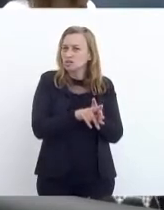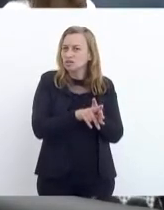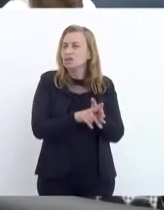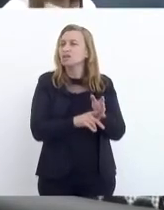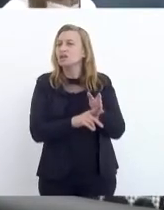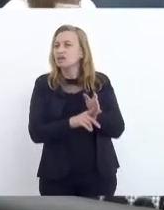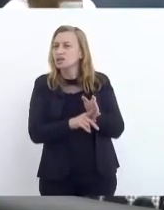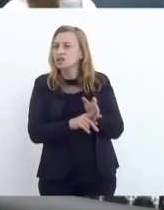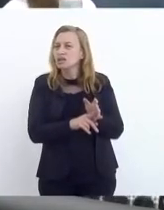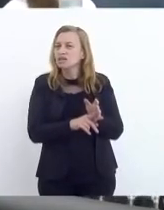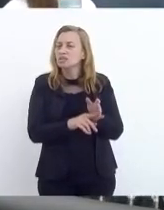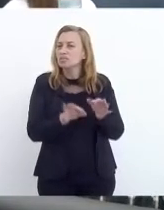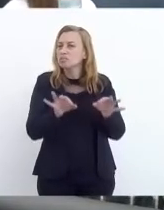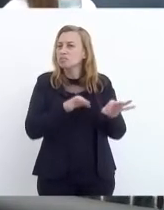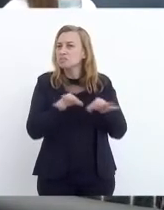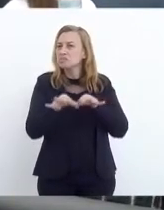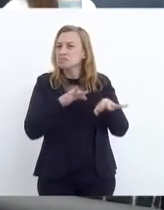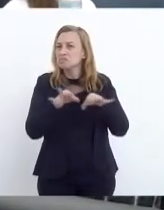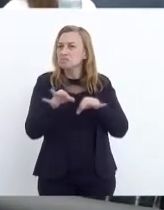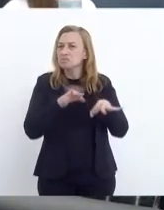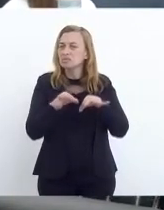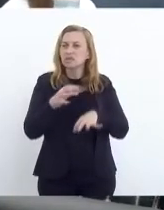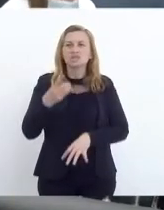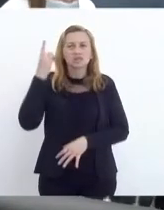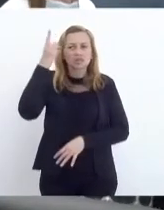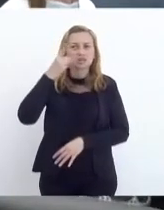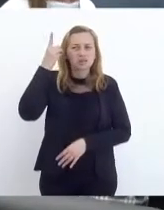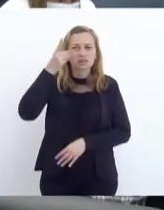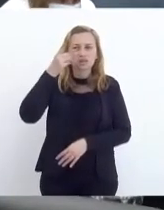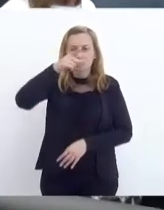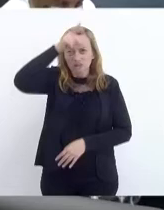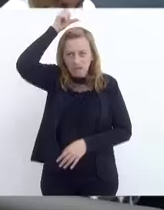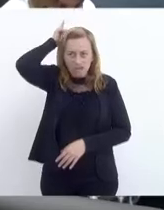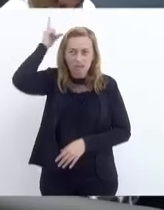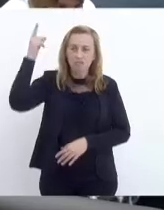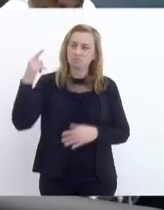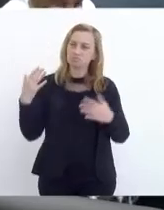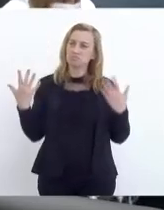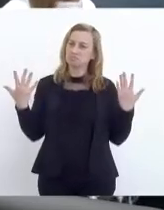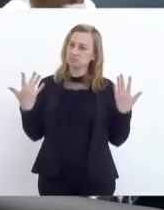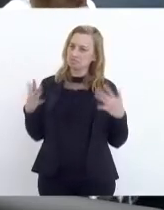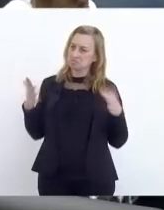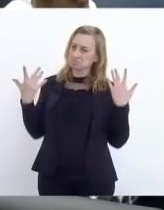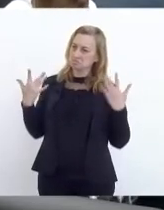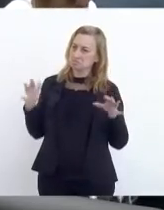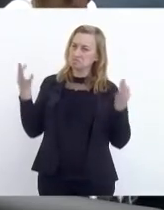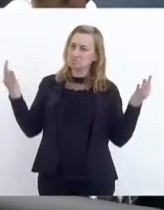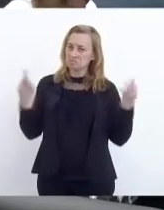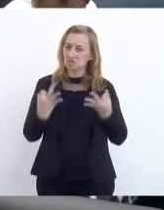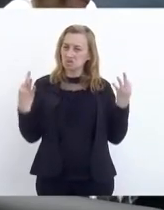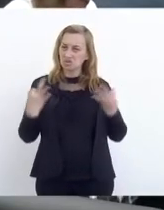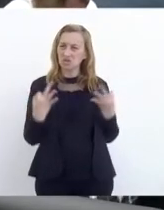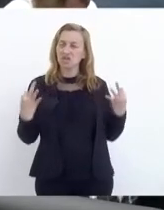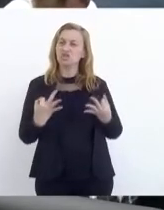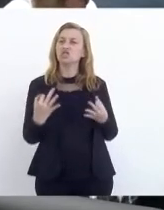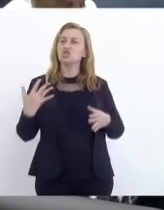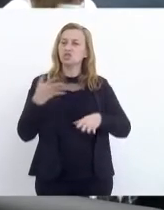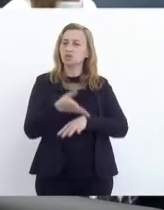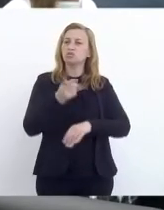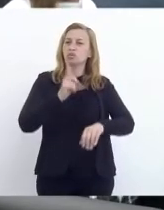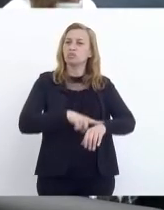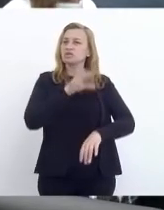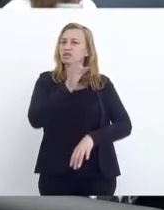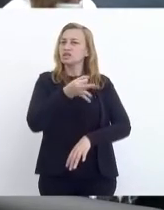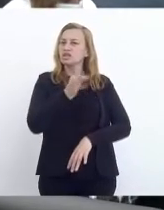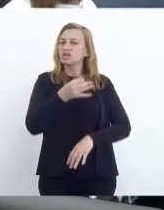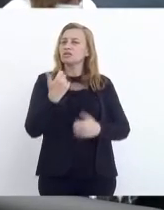feito, elaborado pelo deputado de Paulo, de uma felicidade e que chega num momento oportuno, porque a gente tem